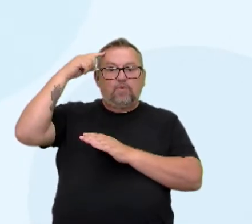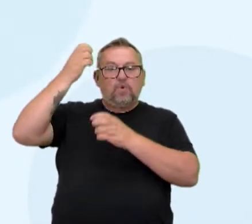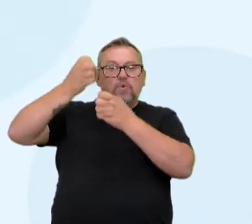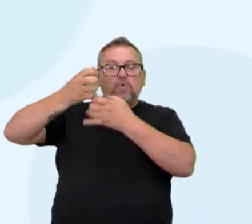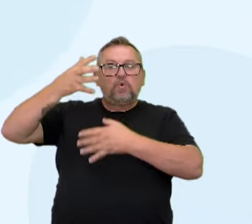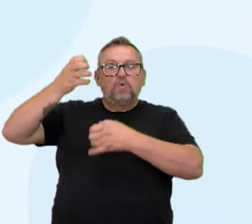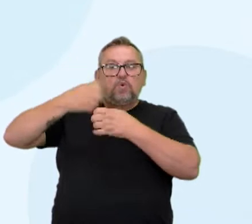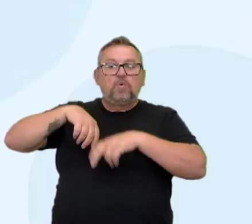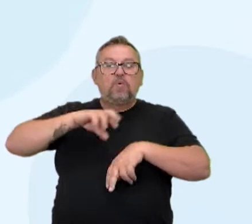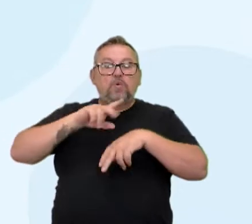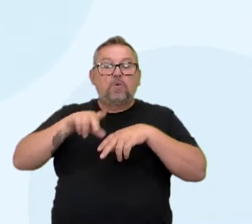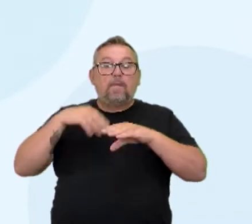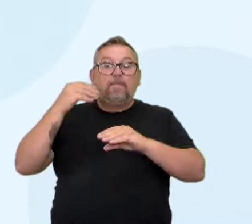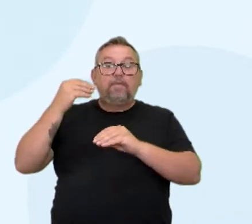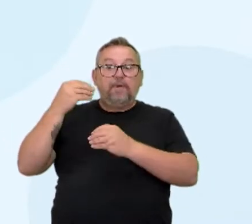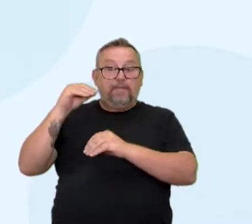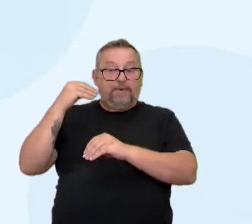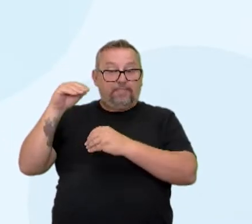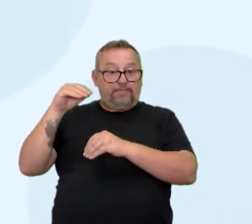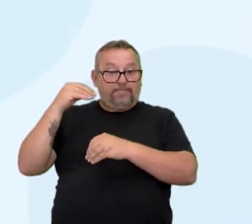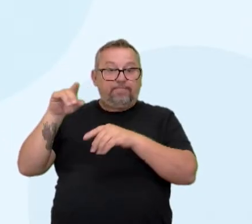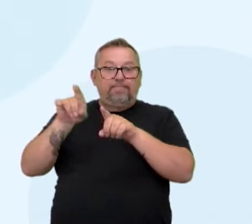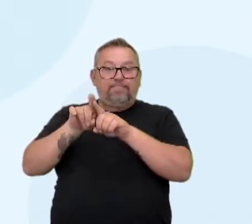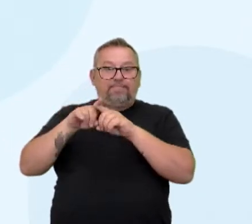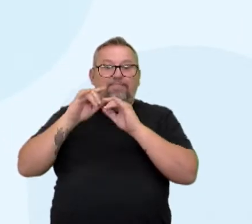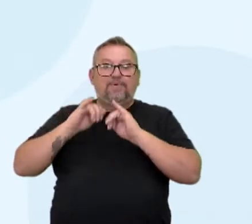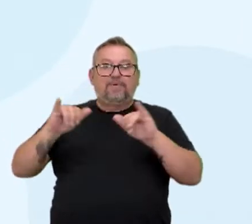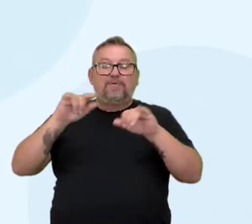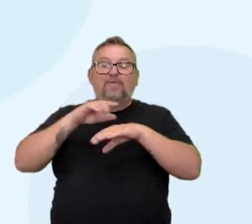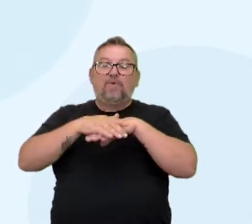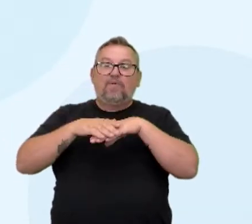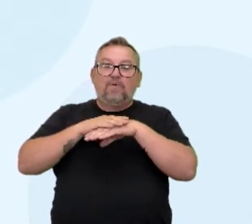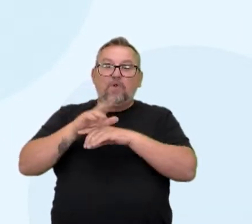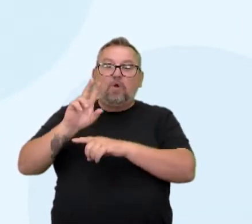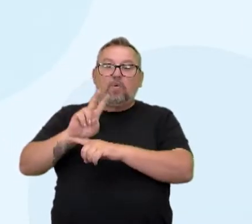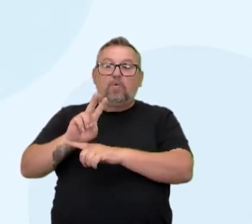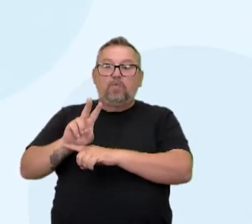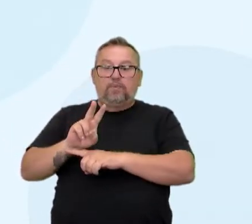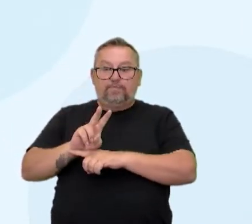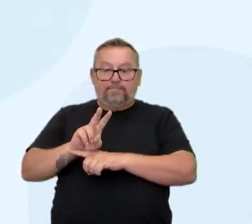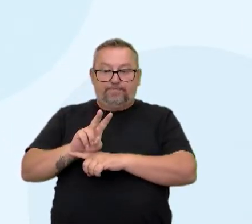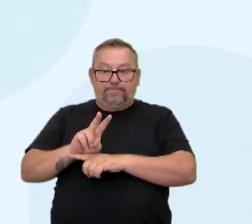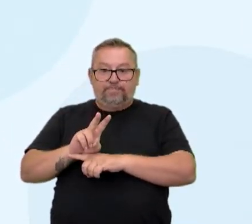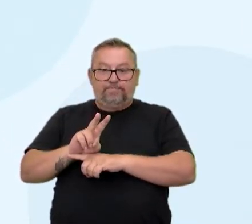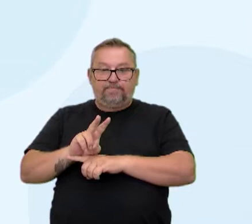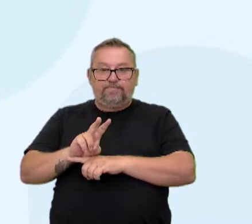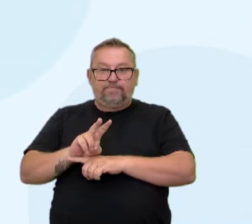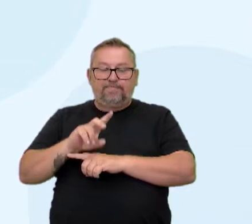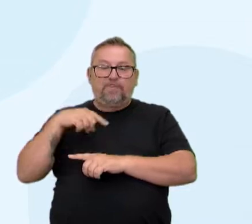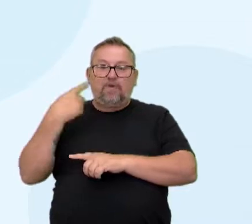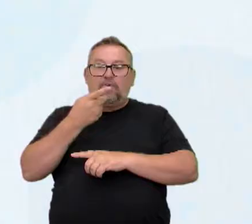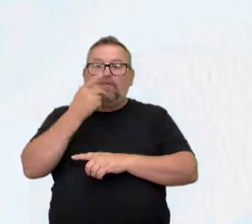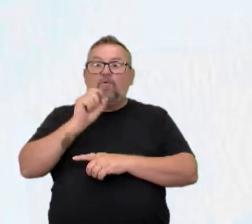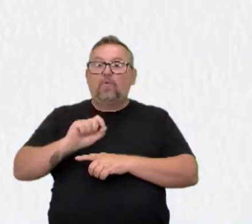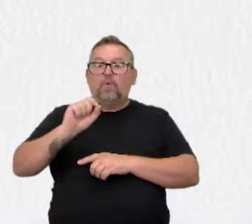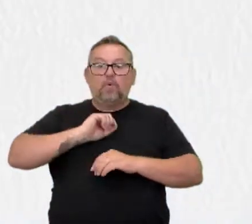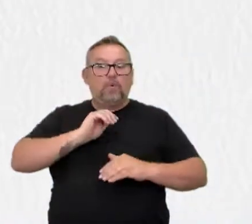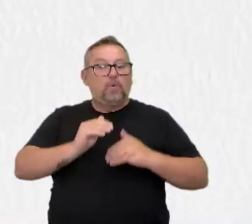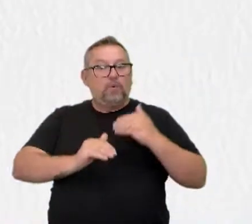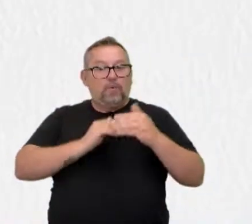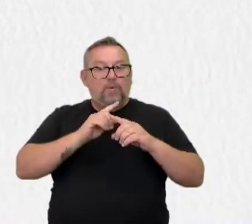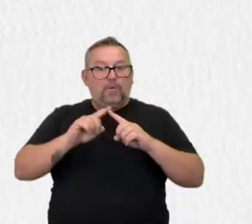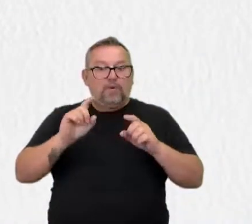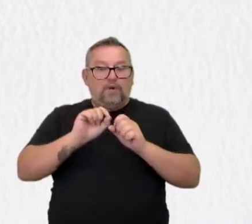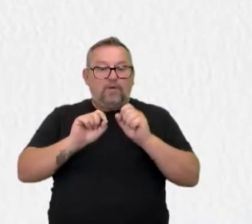o gênero meme em anúncios publicitários. E conversamos também sobre curadoria. Então nós falamos um pouquinho desse processo, né, de